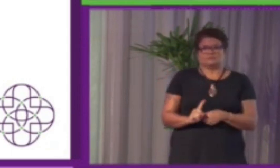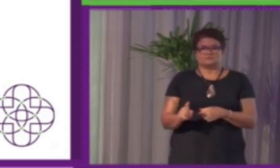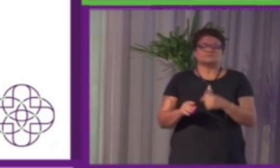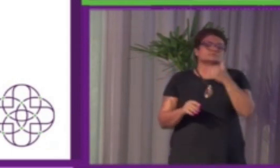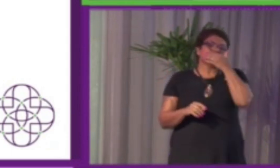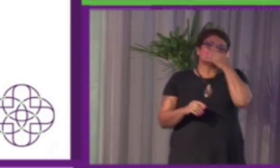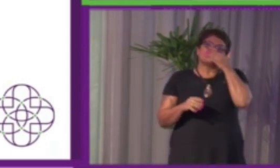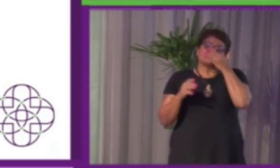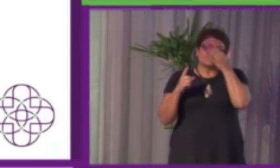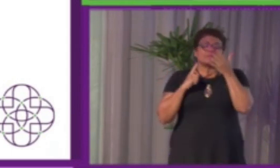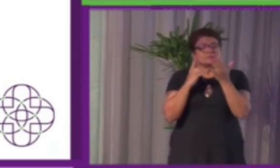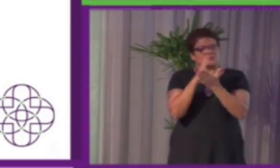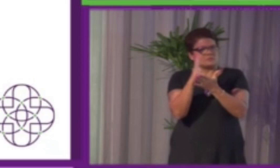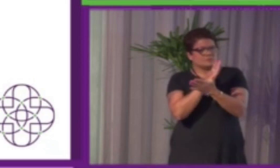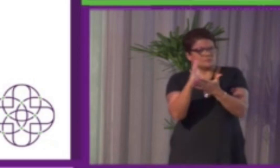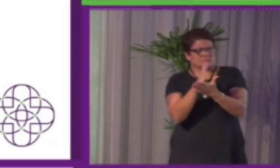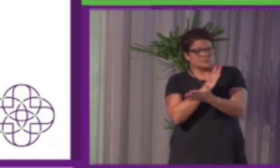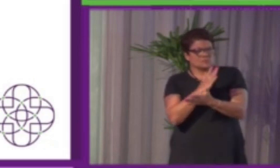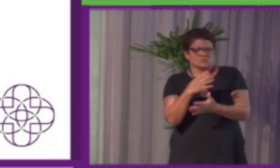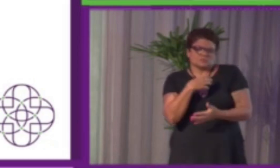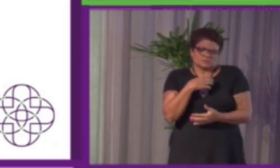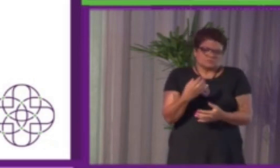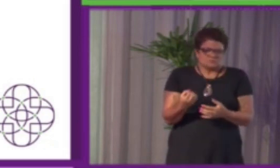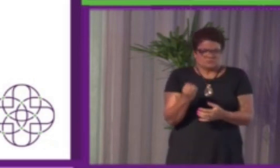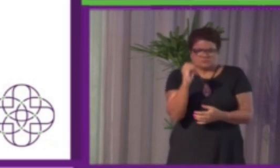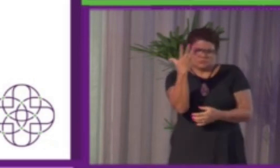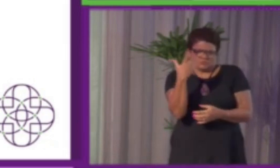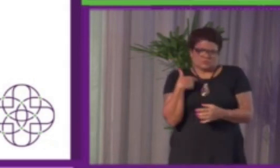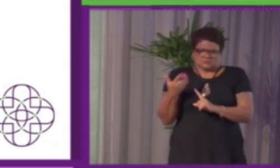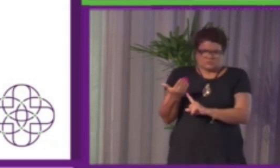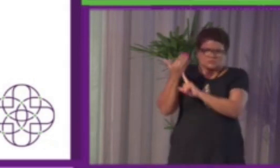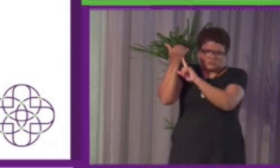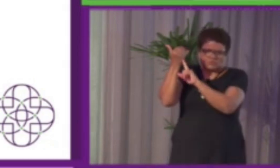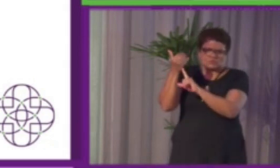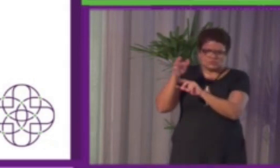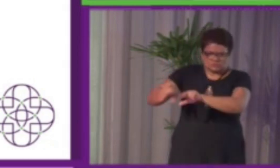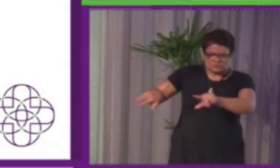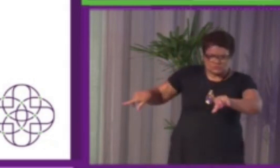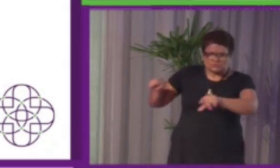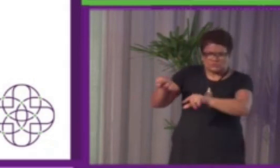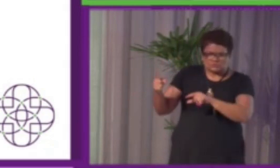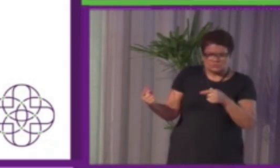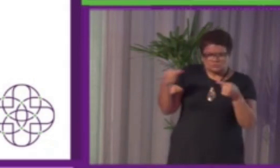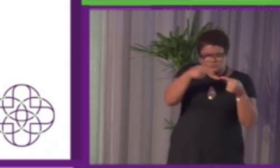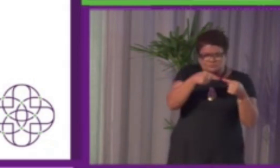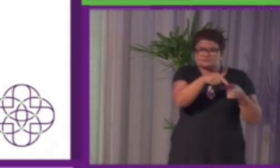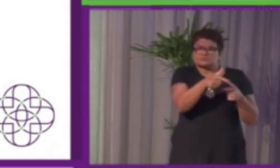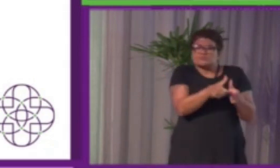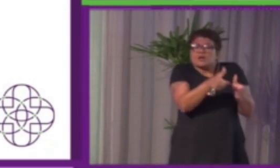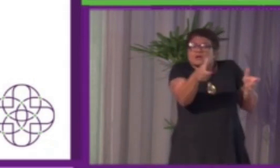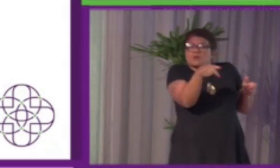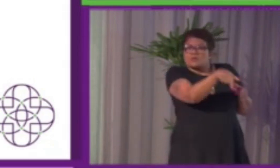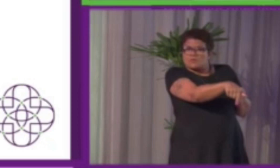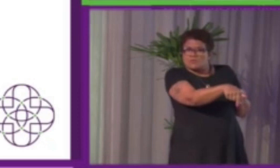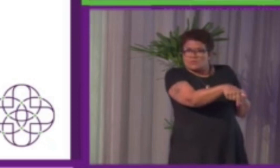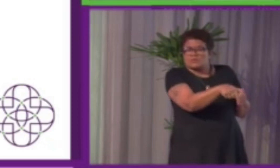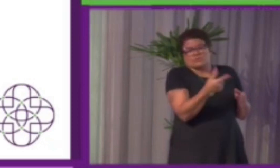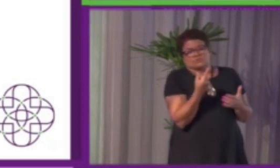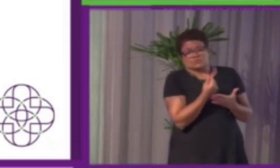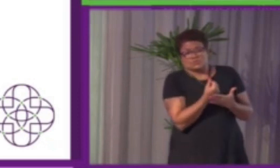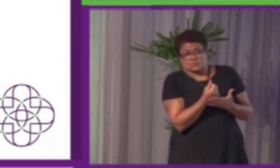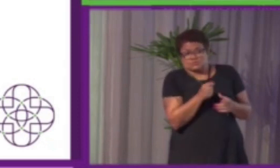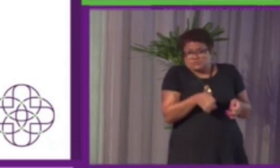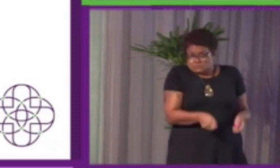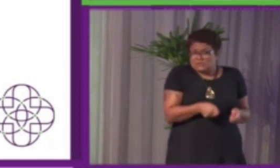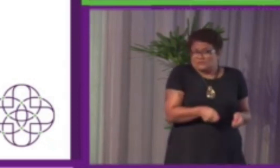haver situações em que tecnologias fossem associadas a limiares maiores do que do custo-efetividade e,